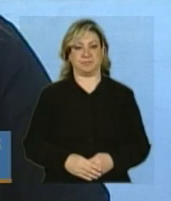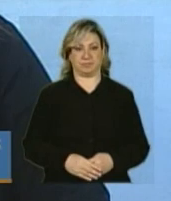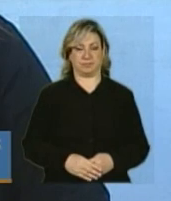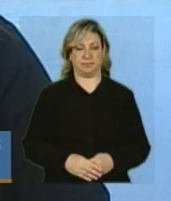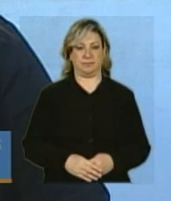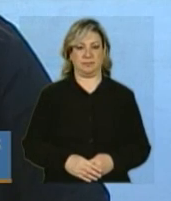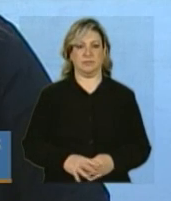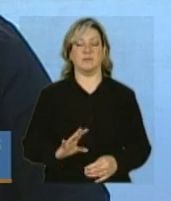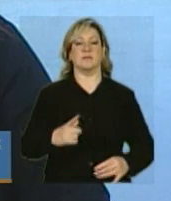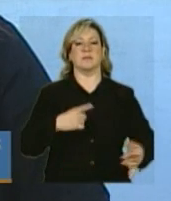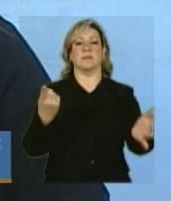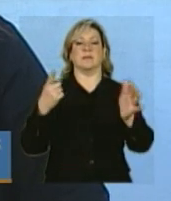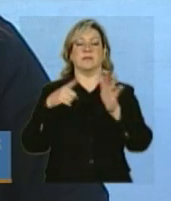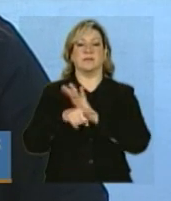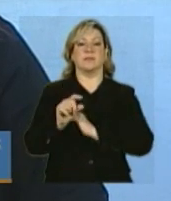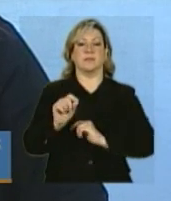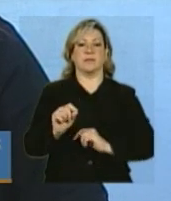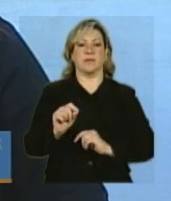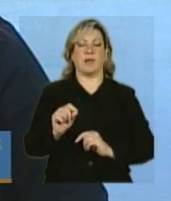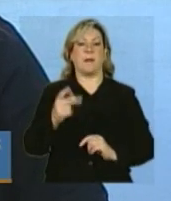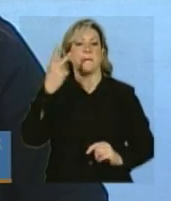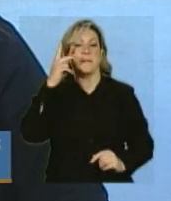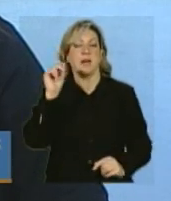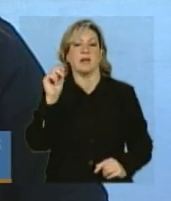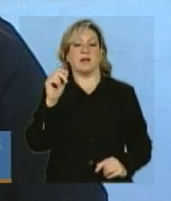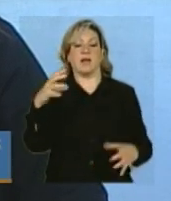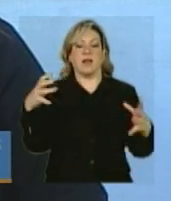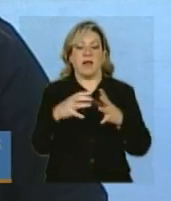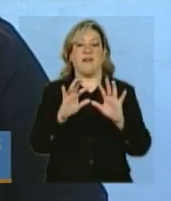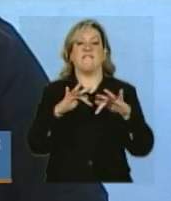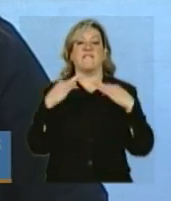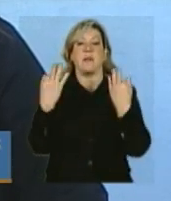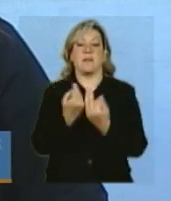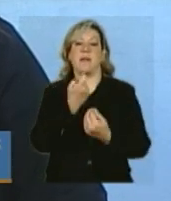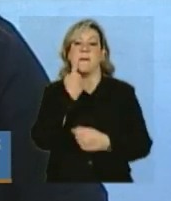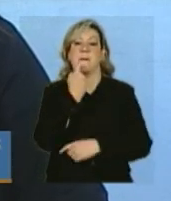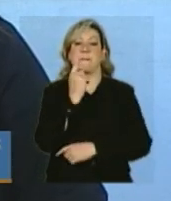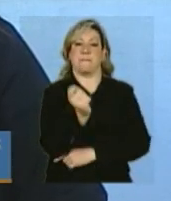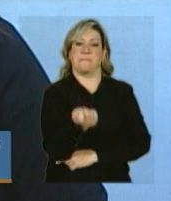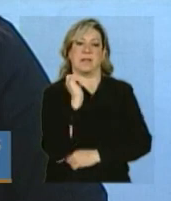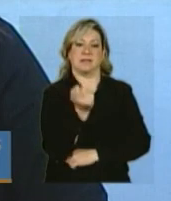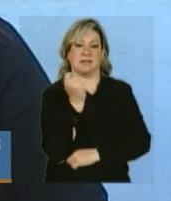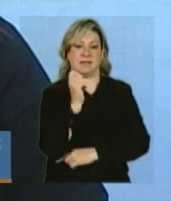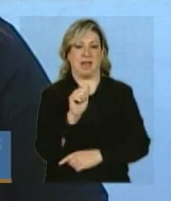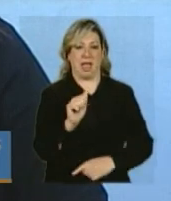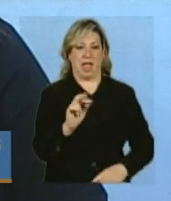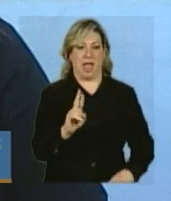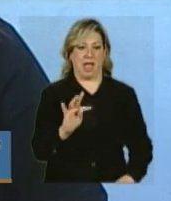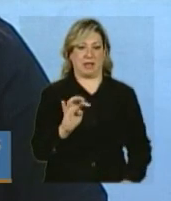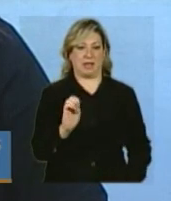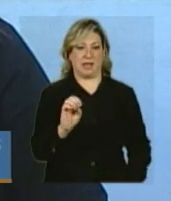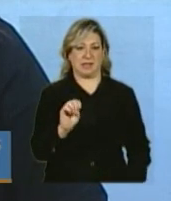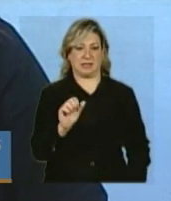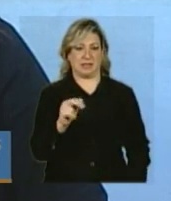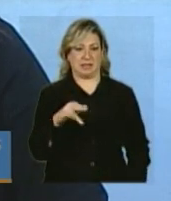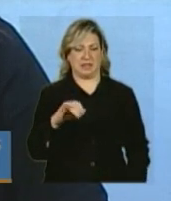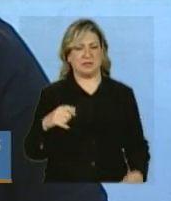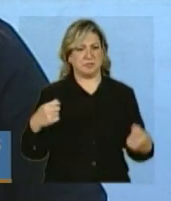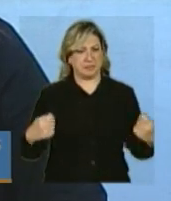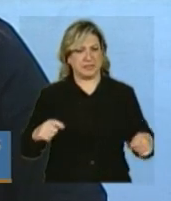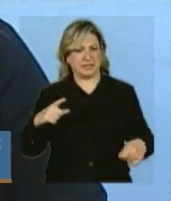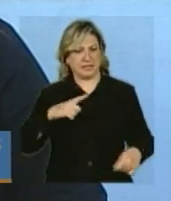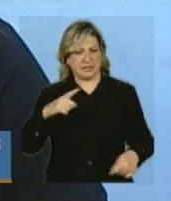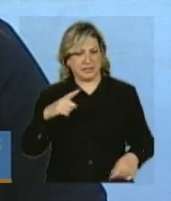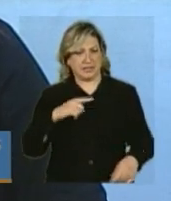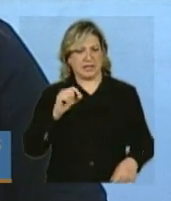ser identificada como família de pescadores artesanais, é preciso ter um registro geral da pesca